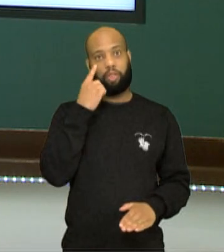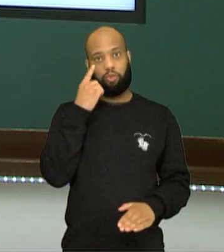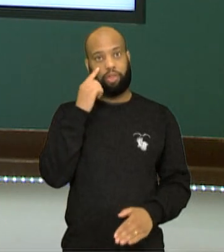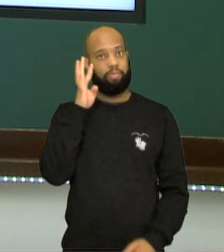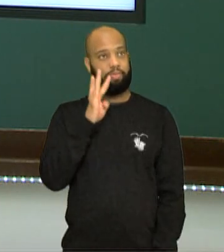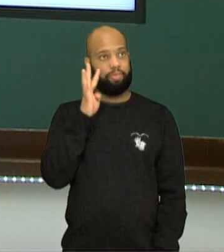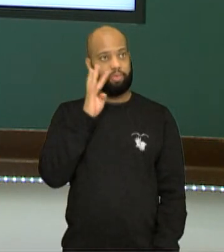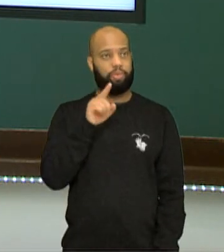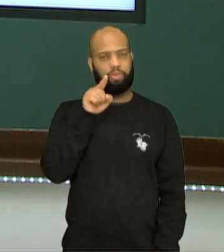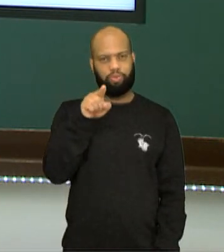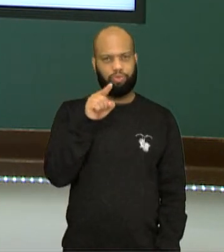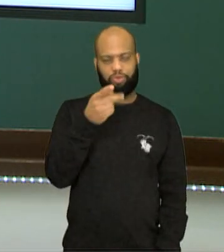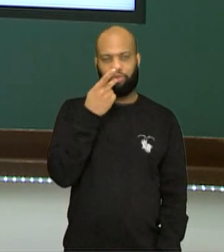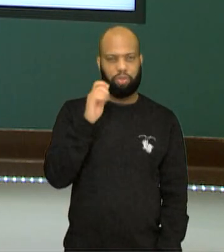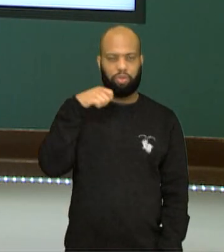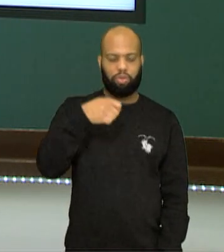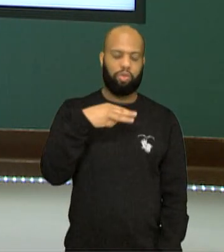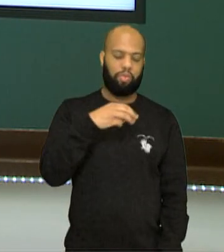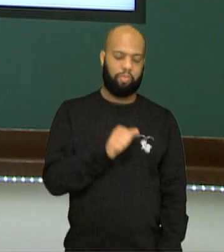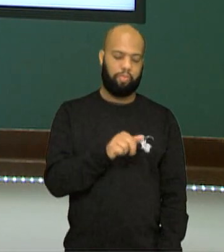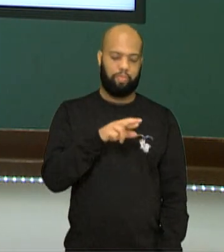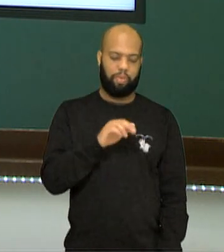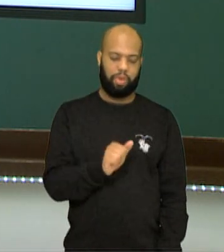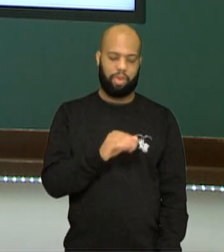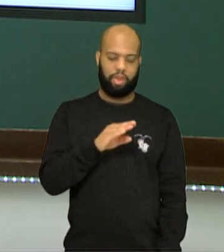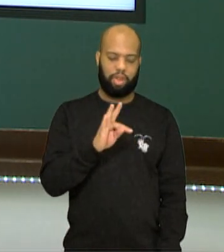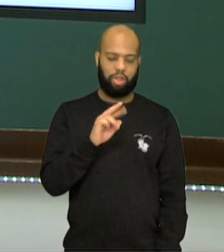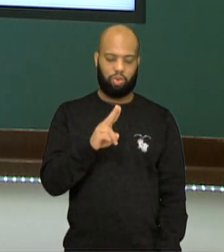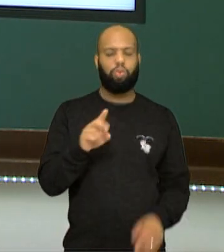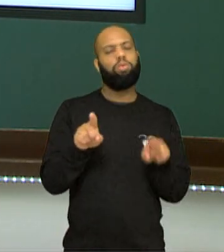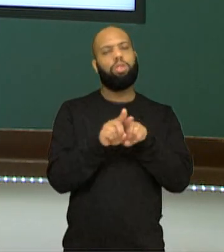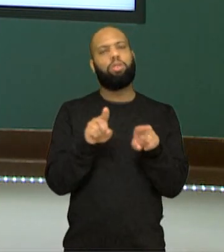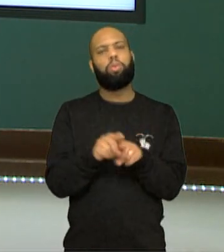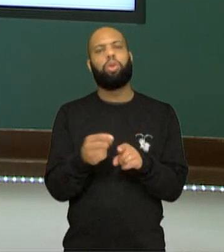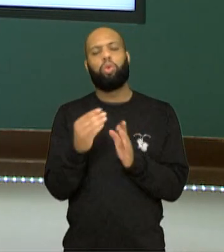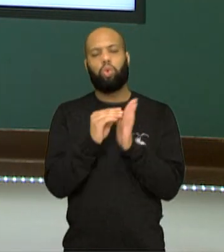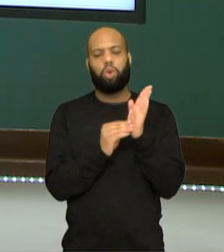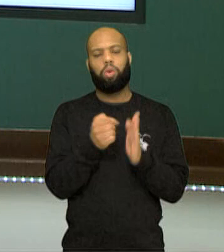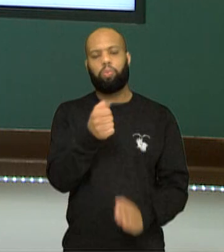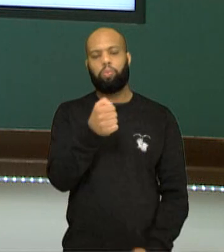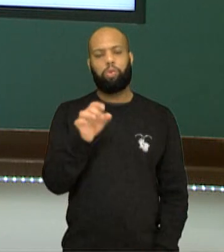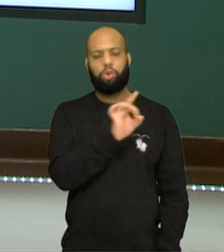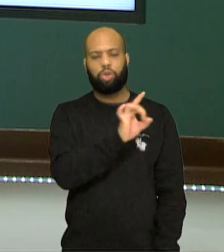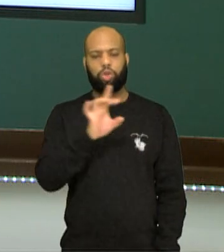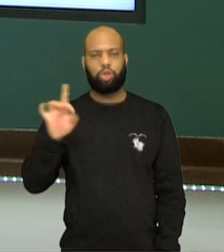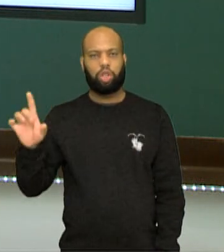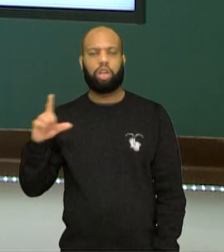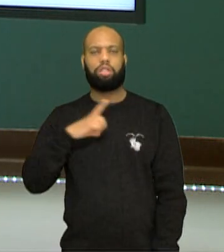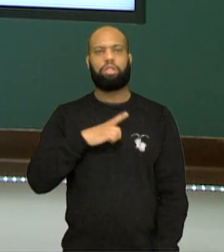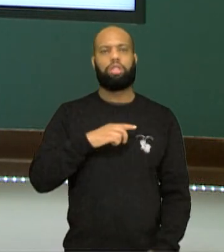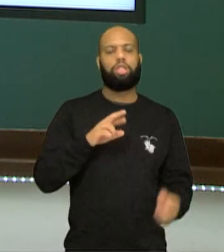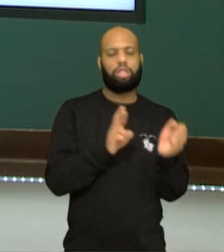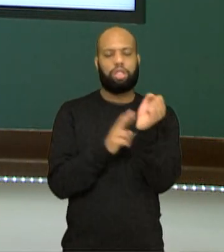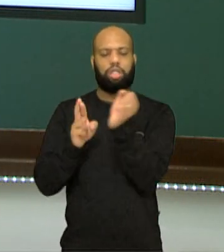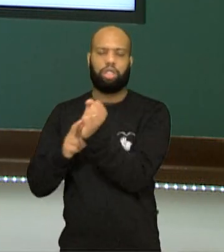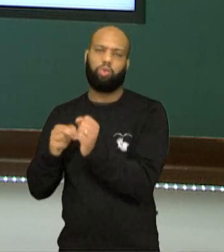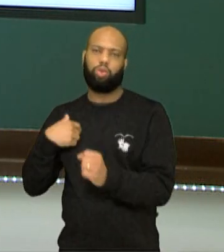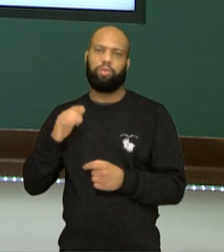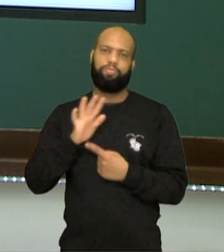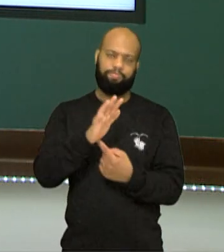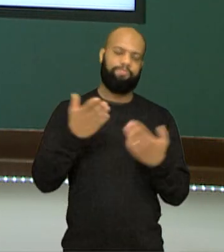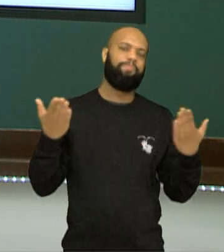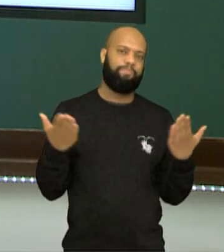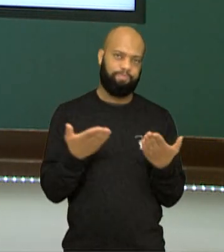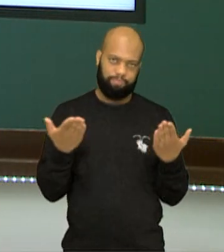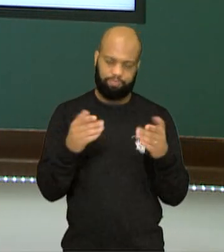pegar não só o maracatu e ver e colocar no seu caderno, como você colocar um pouquinho de cada um desses do lundu, do maxixe, do